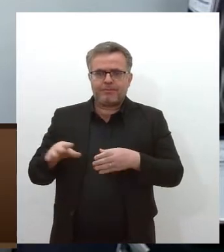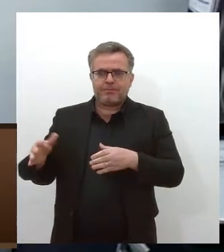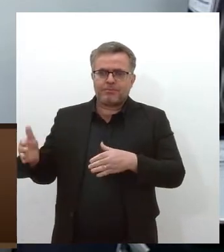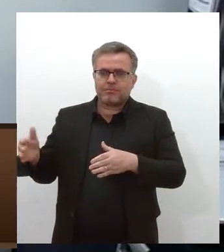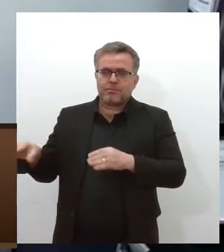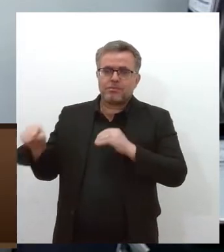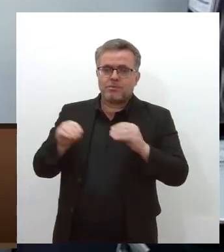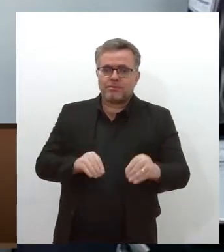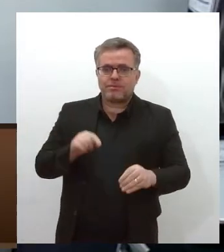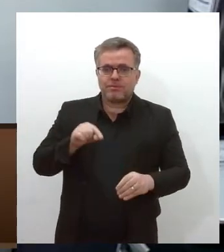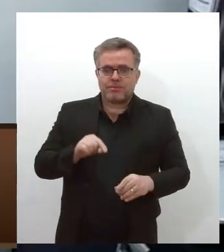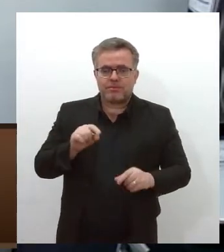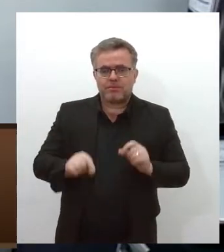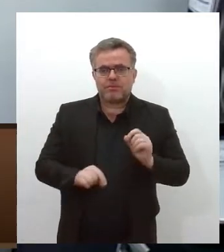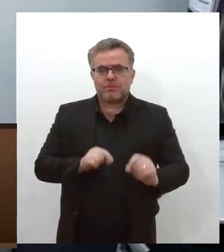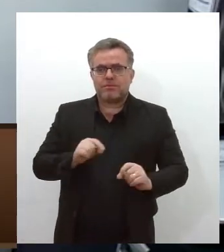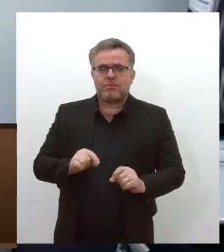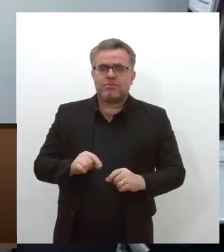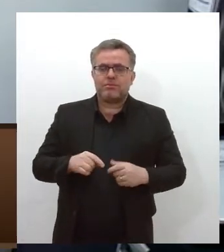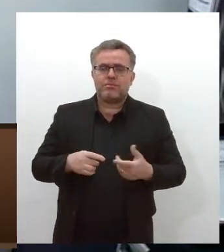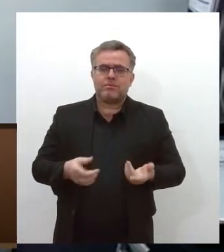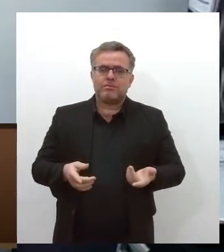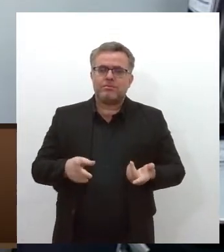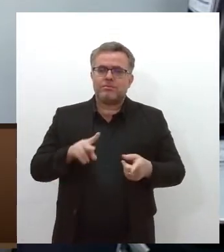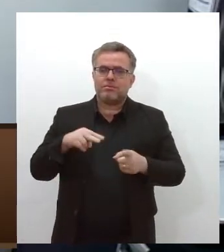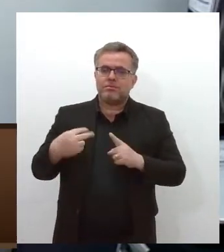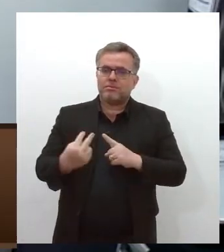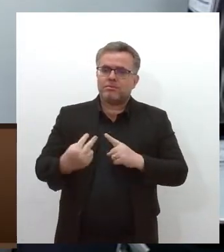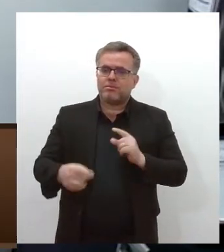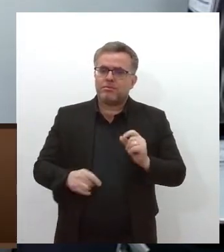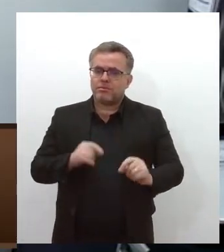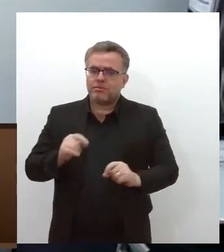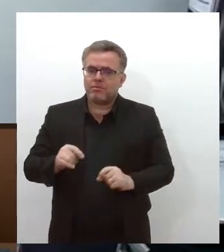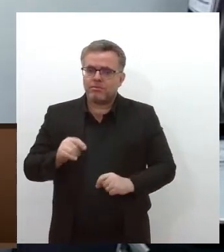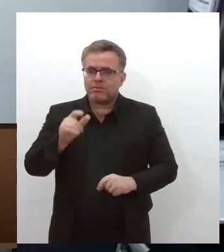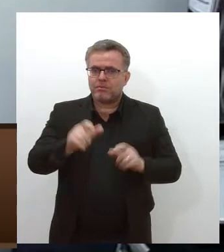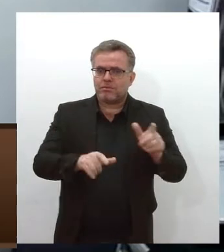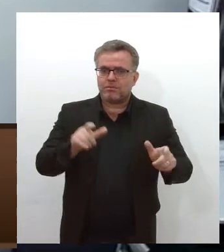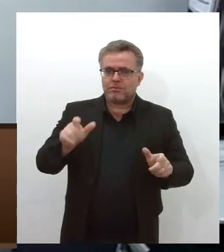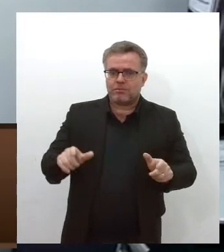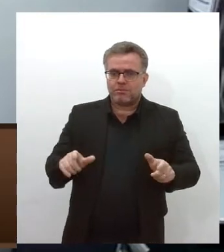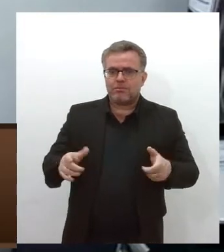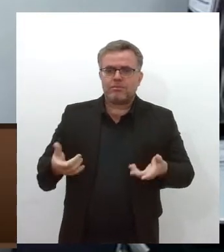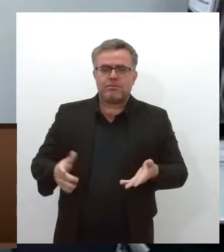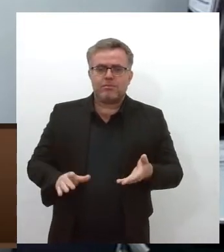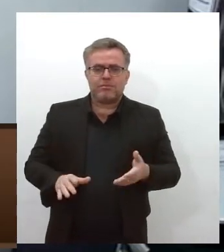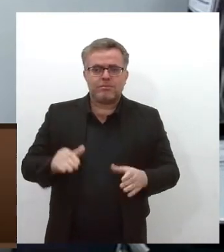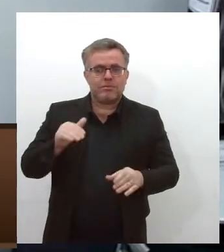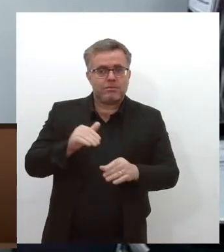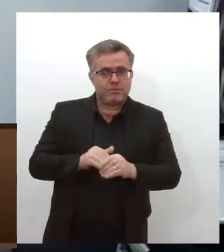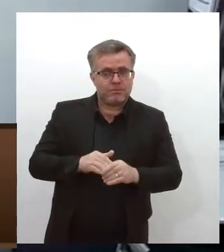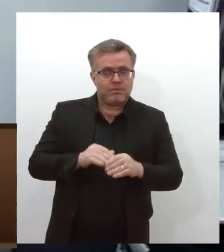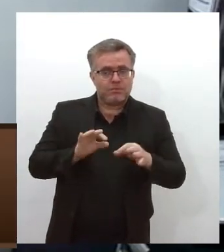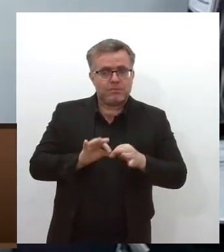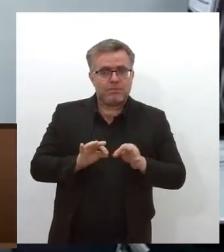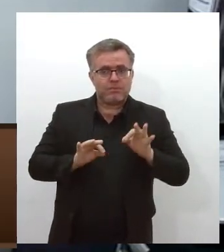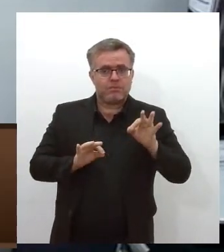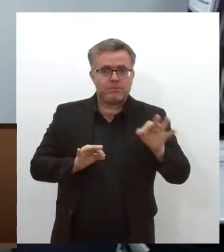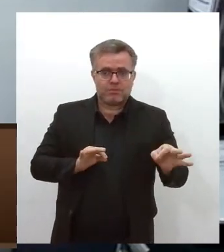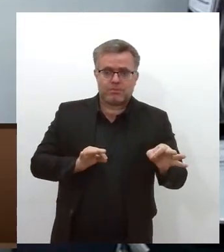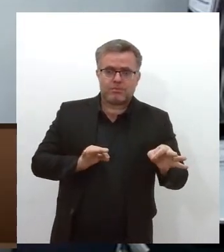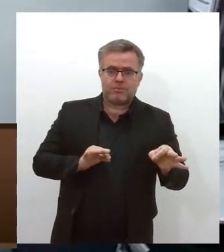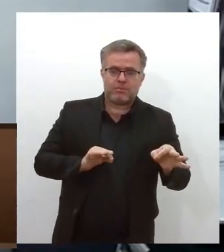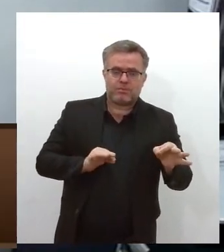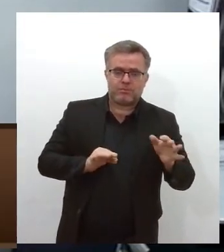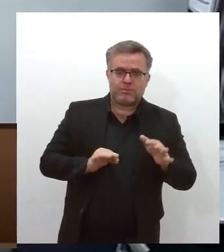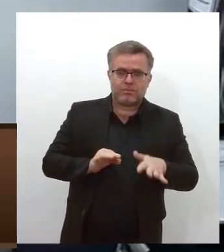mente a seguinte perspectiva. Aquele eleitor que mora longe, num município longe, ou numa região distante, onde